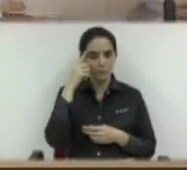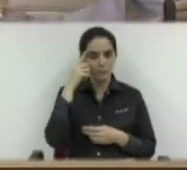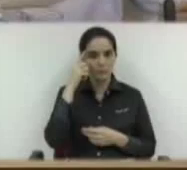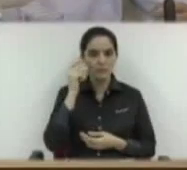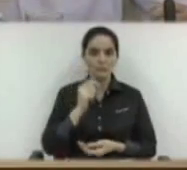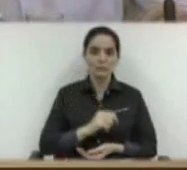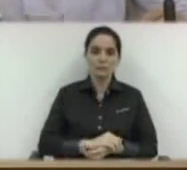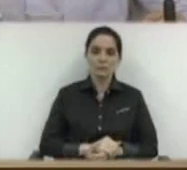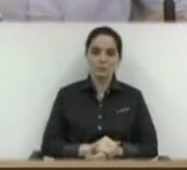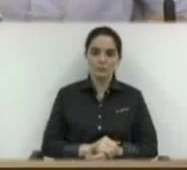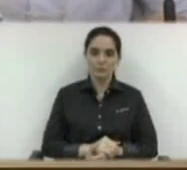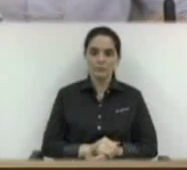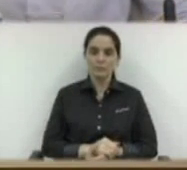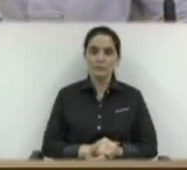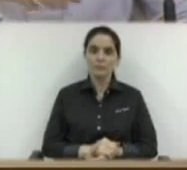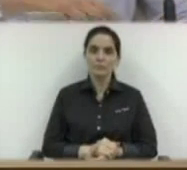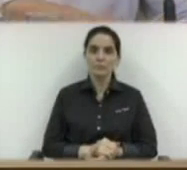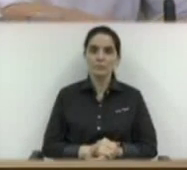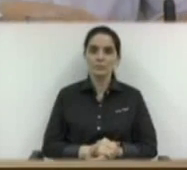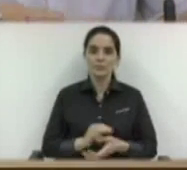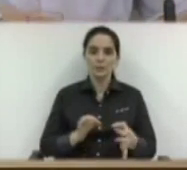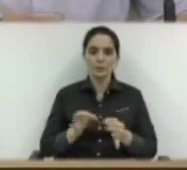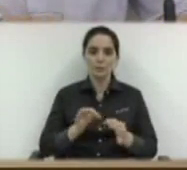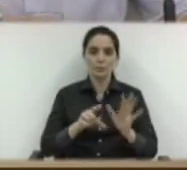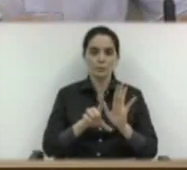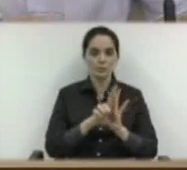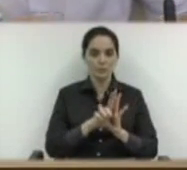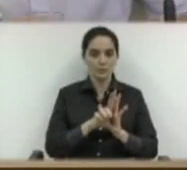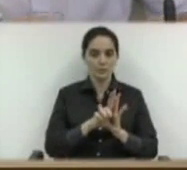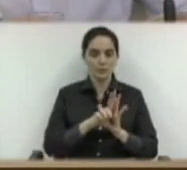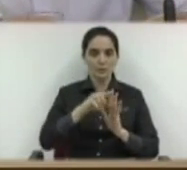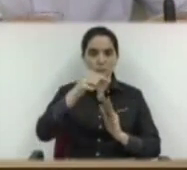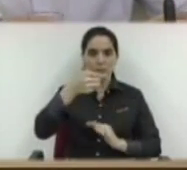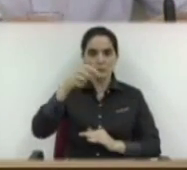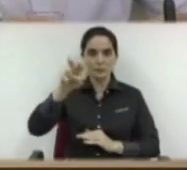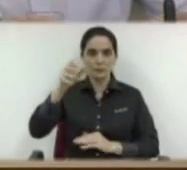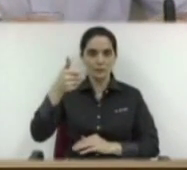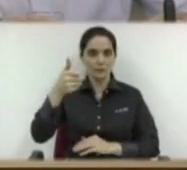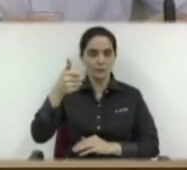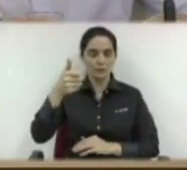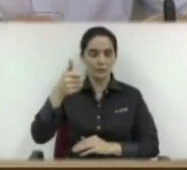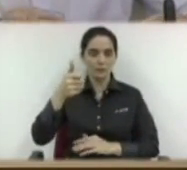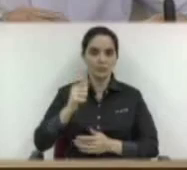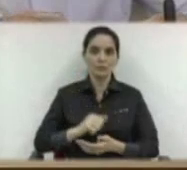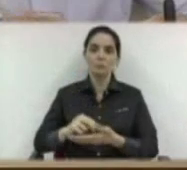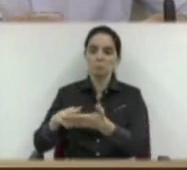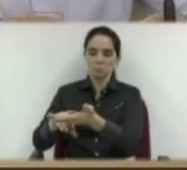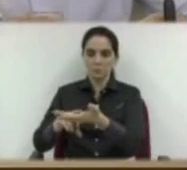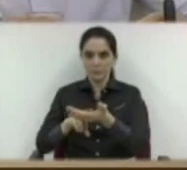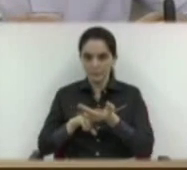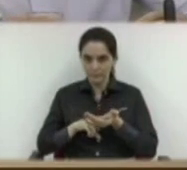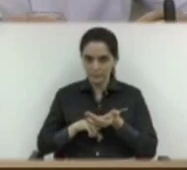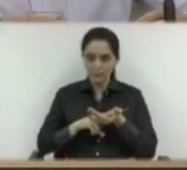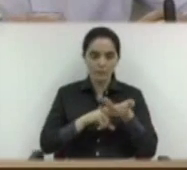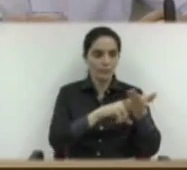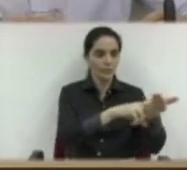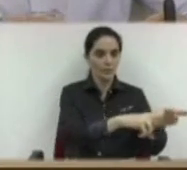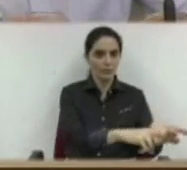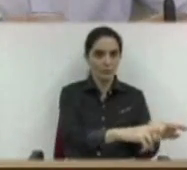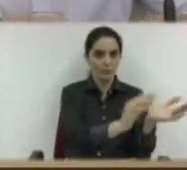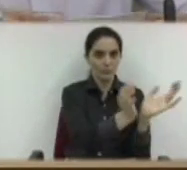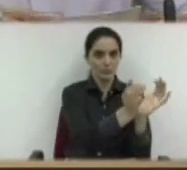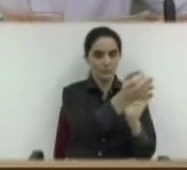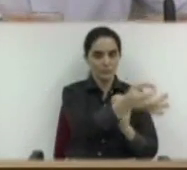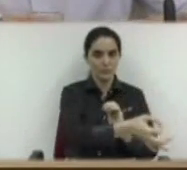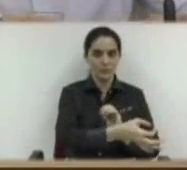Pereira dos Santos. Projeto de lei número 251 é recebido pela mesa diretora e encaminhado